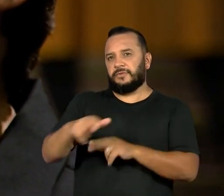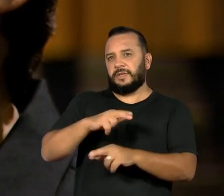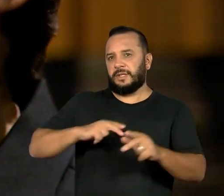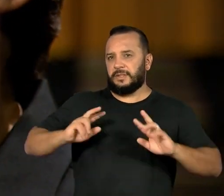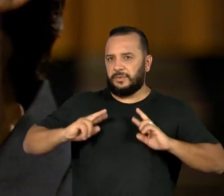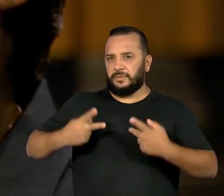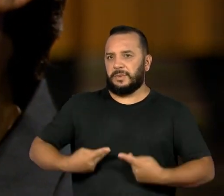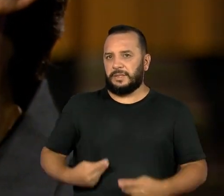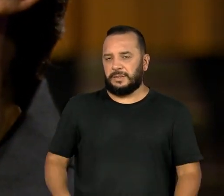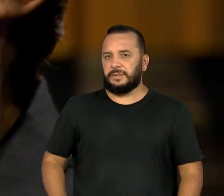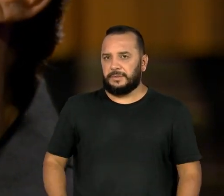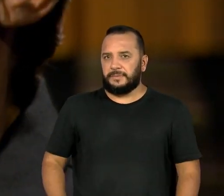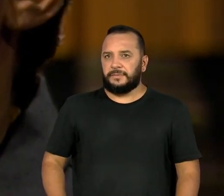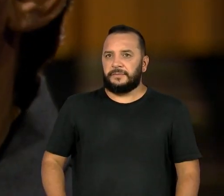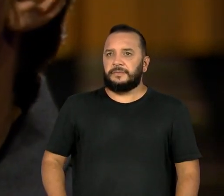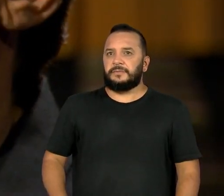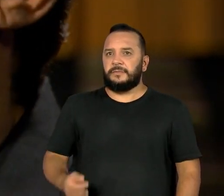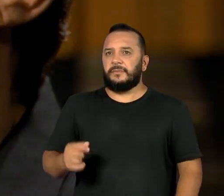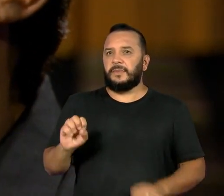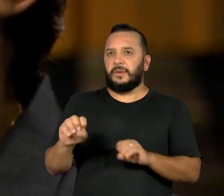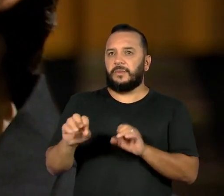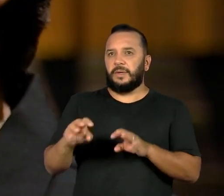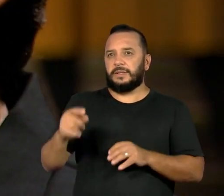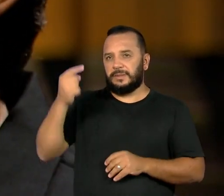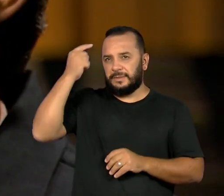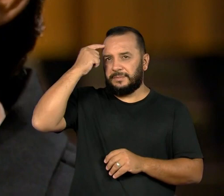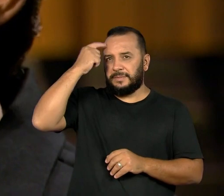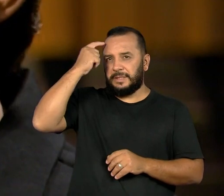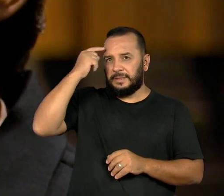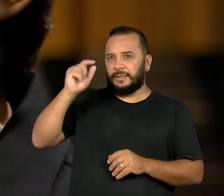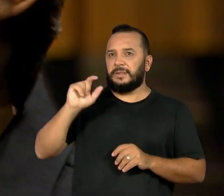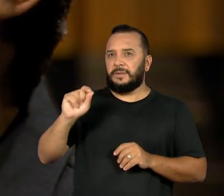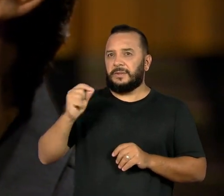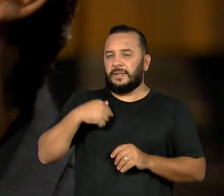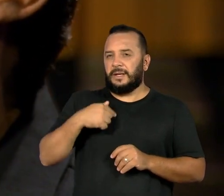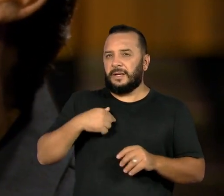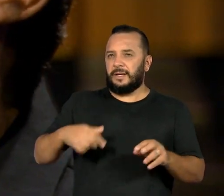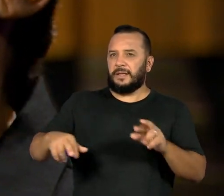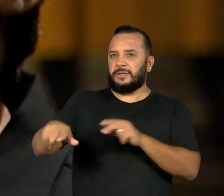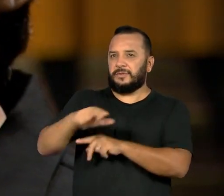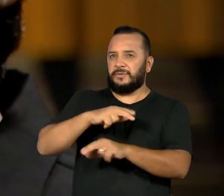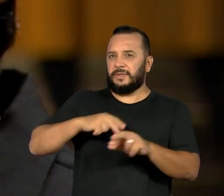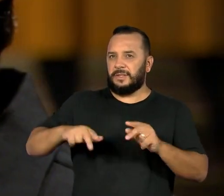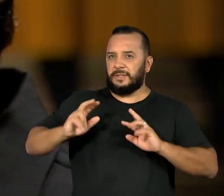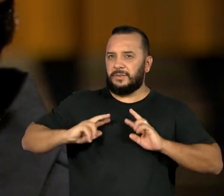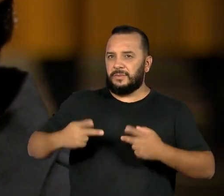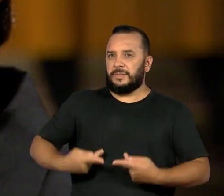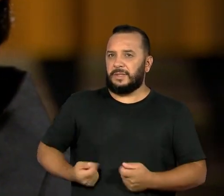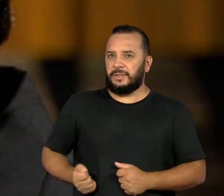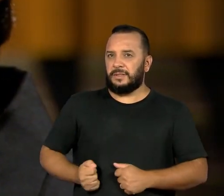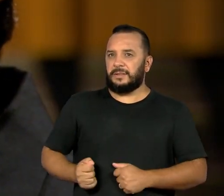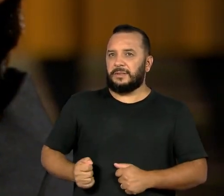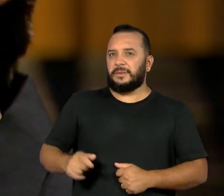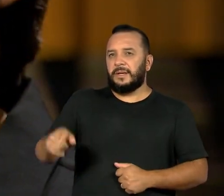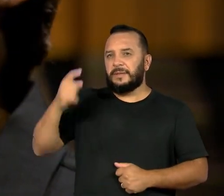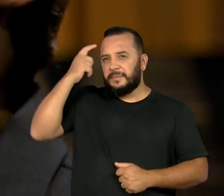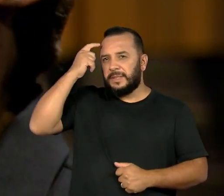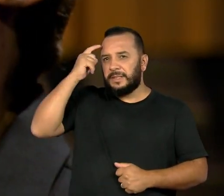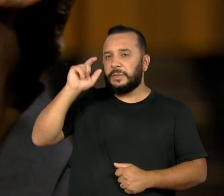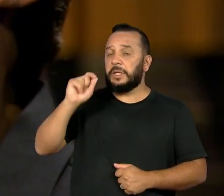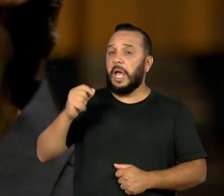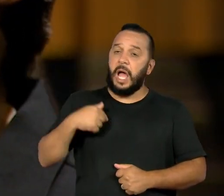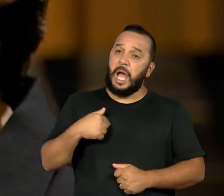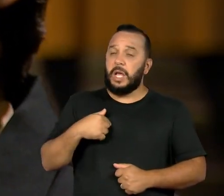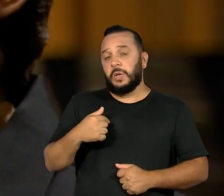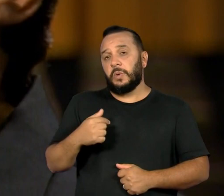Né? Uma educação que pensa as variedades, né? E não a fantasia de um aluno normal. Você